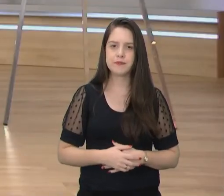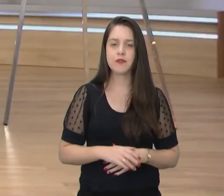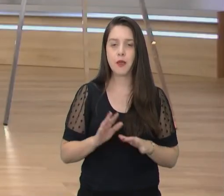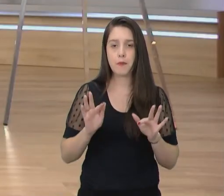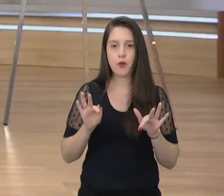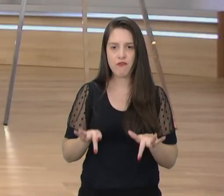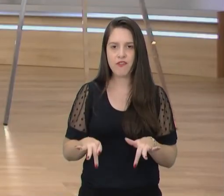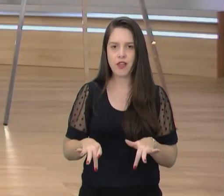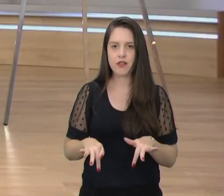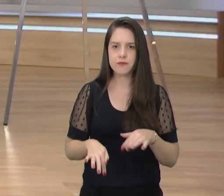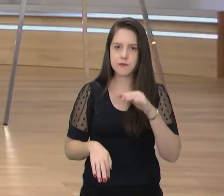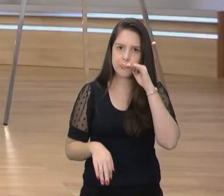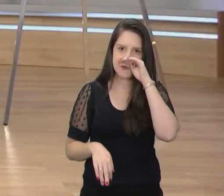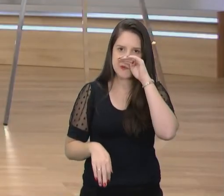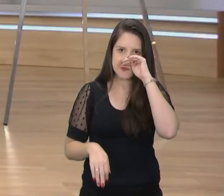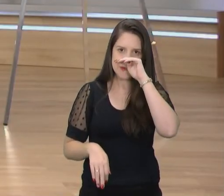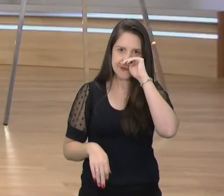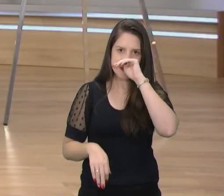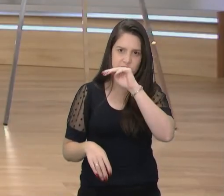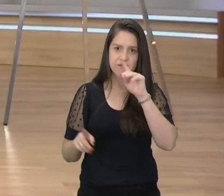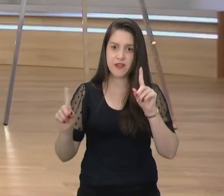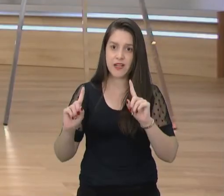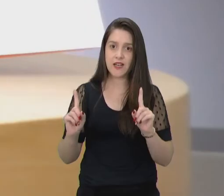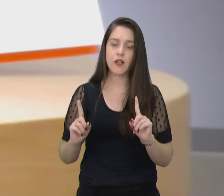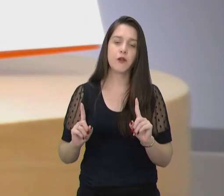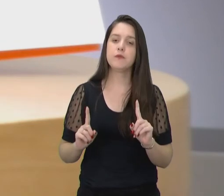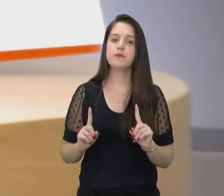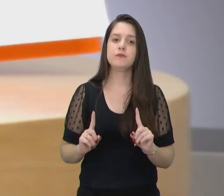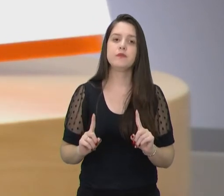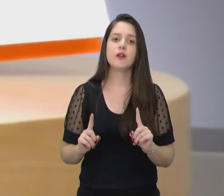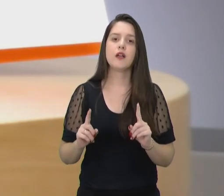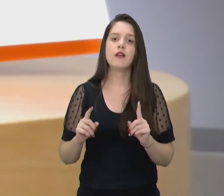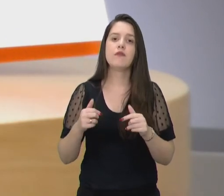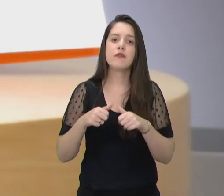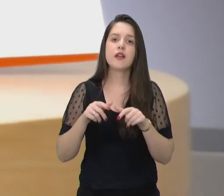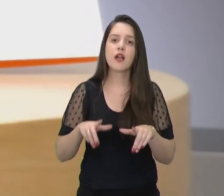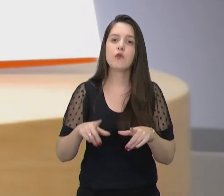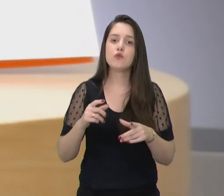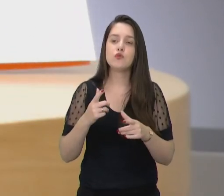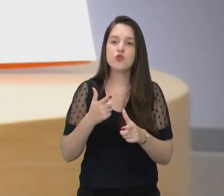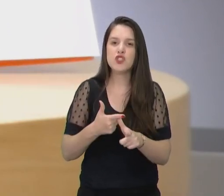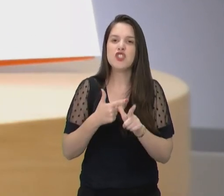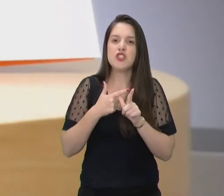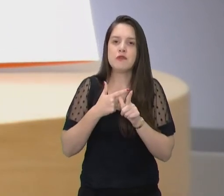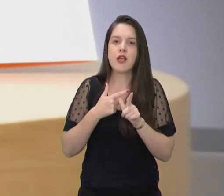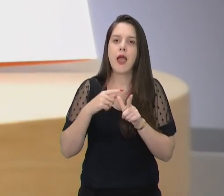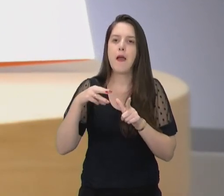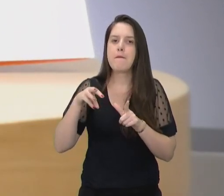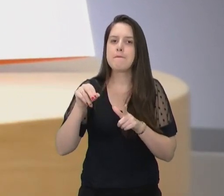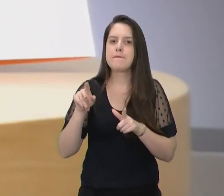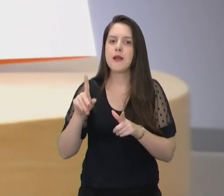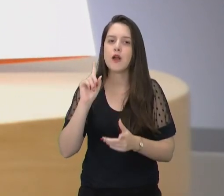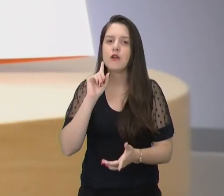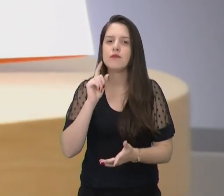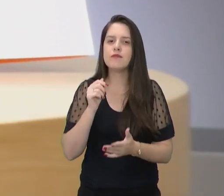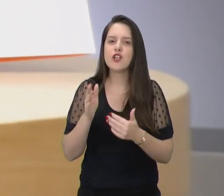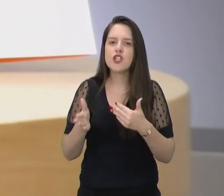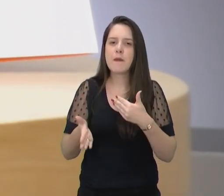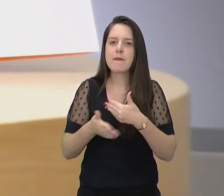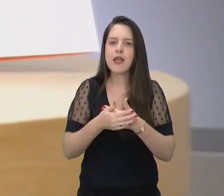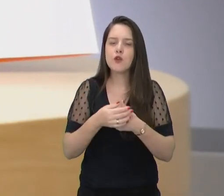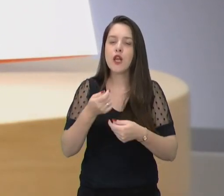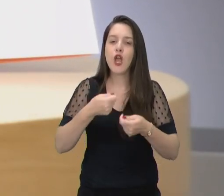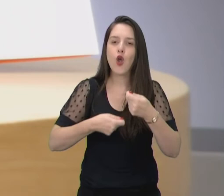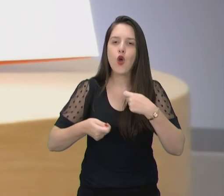fim, para não ficar com dívidas, Marcos optou por fechar o